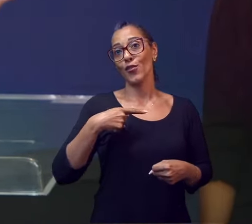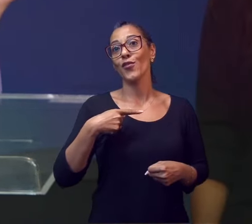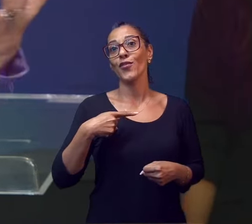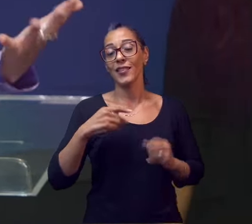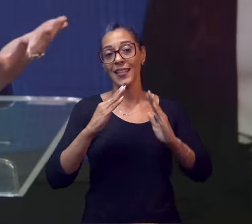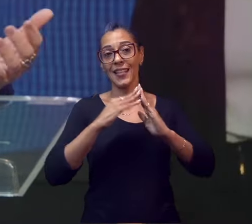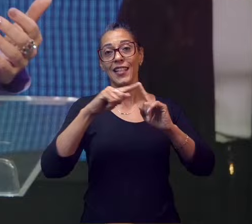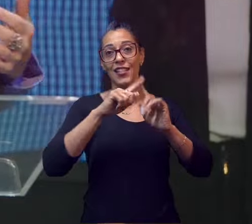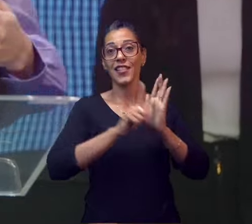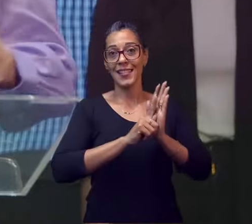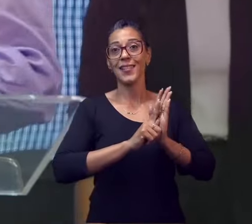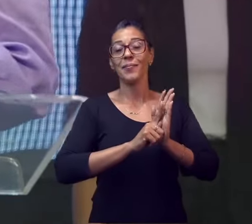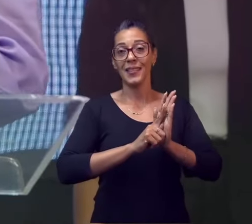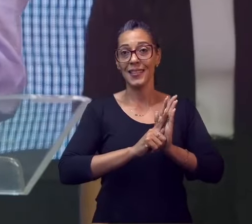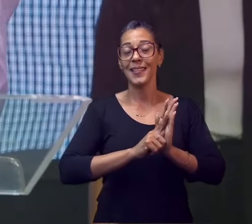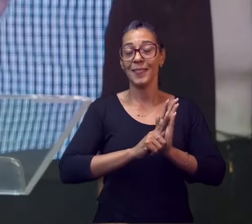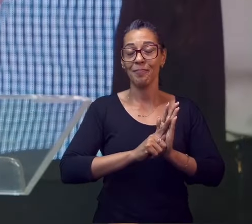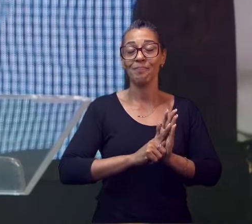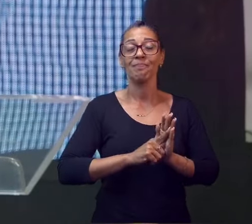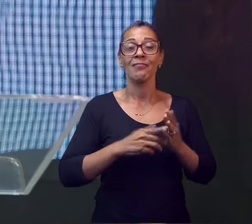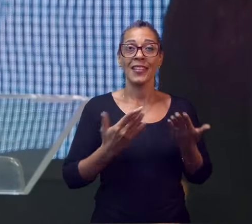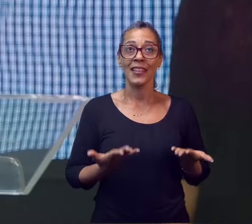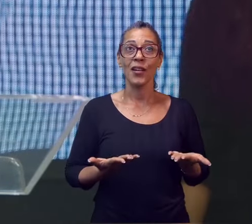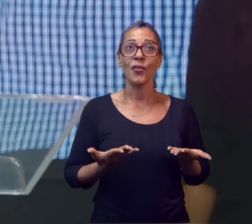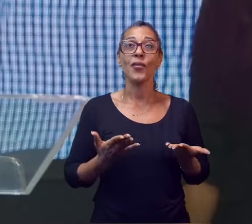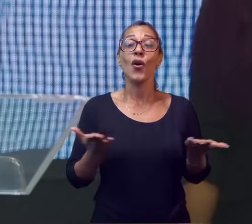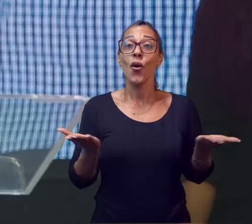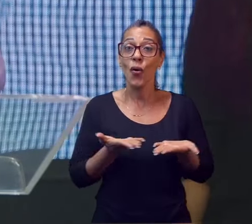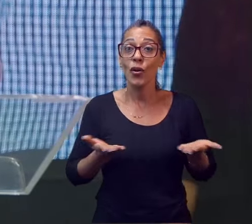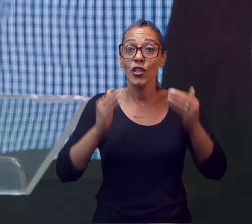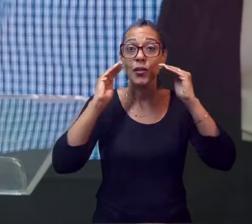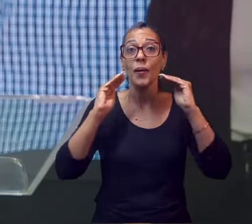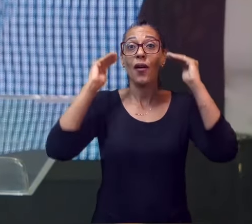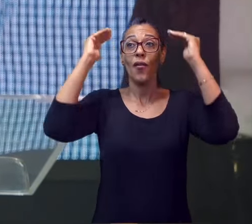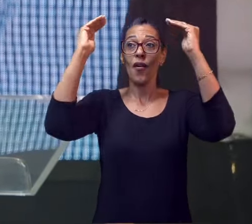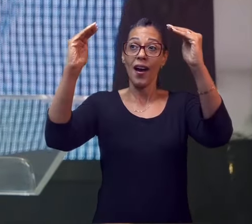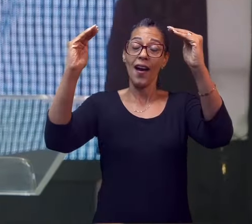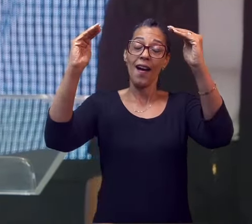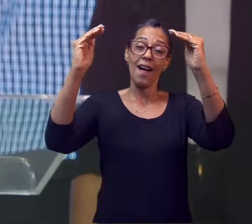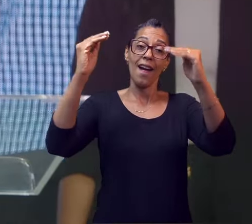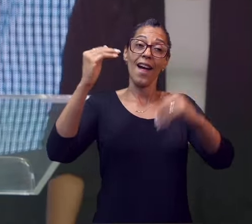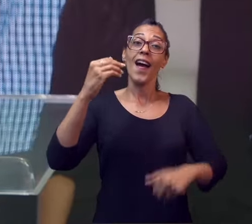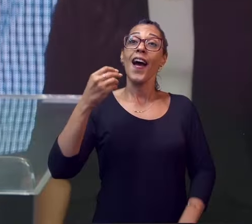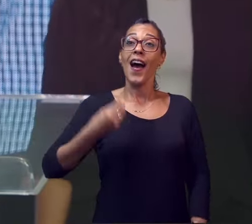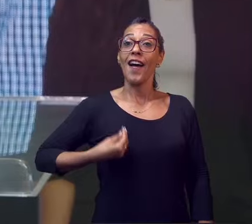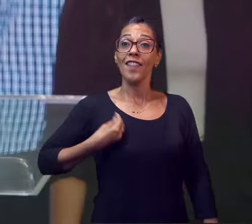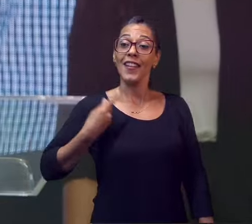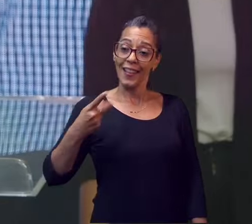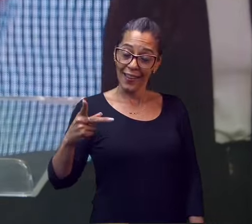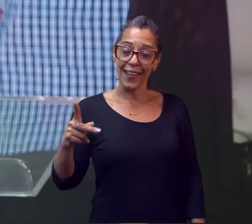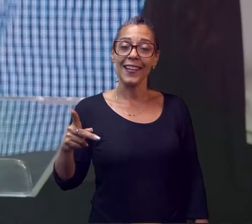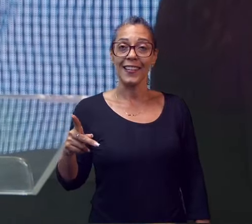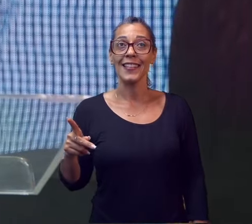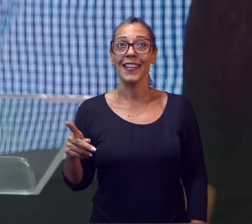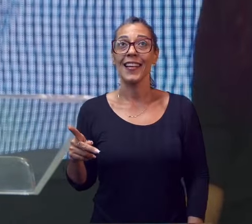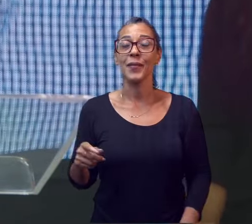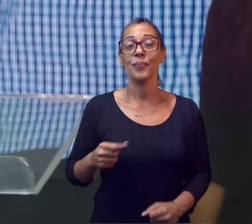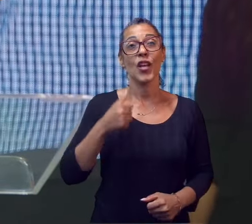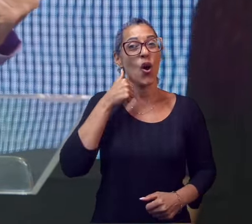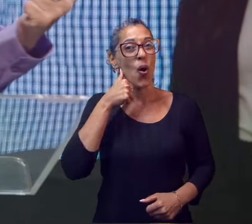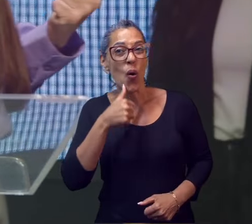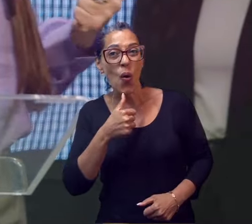honrando a vida do nosso pastor e também de pastores que foram Pioneiros nessa nação homens